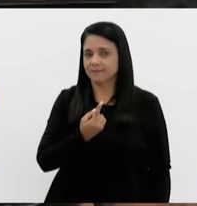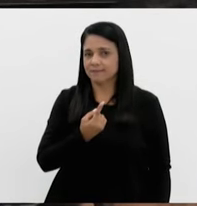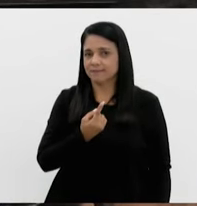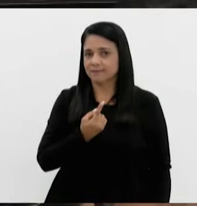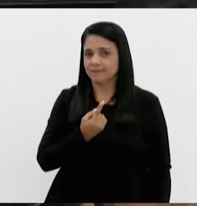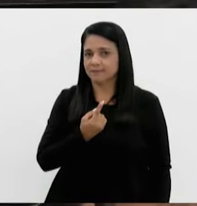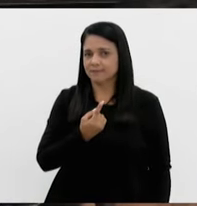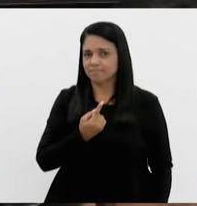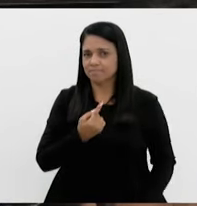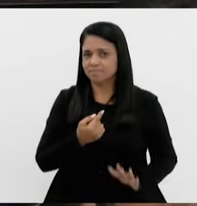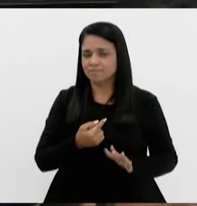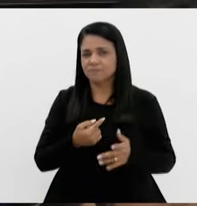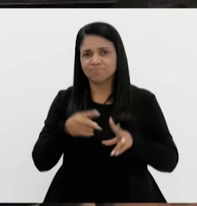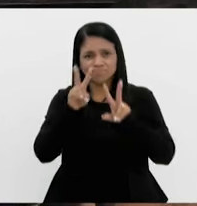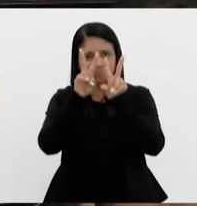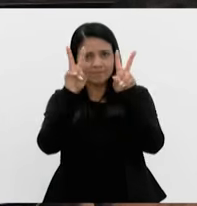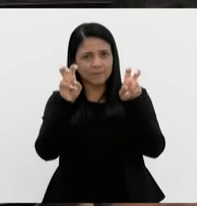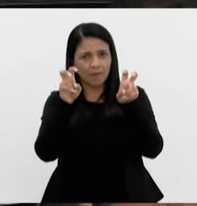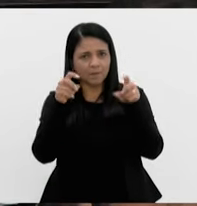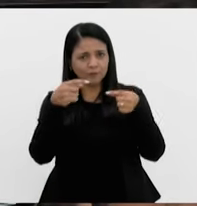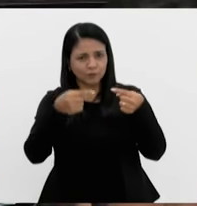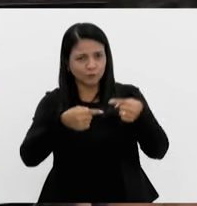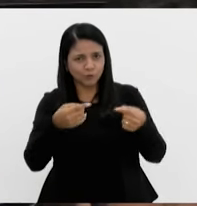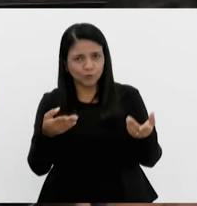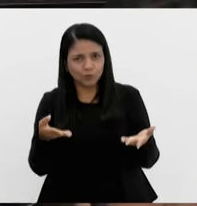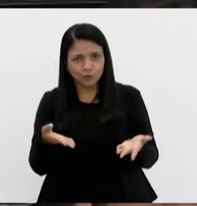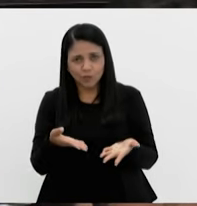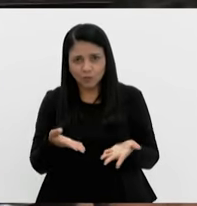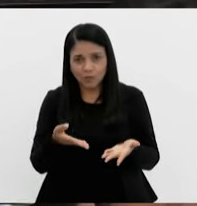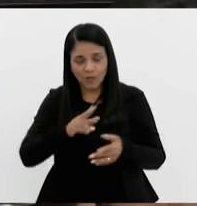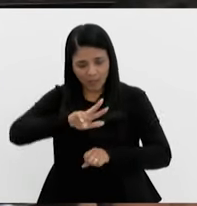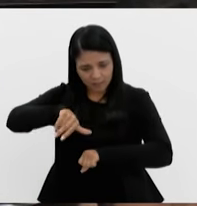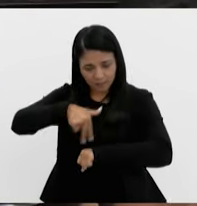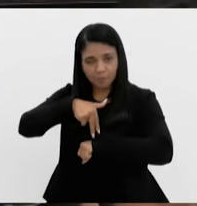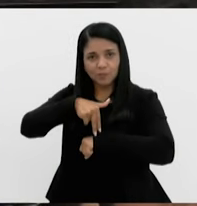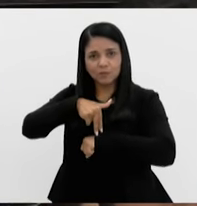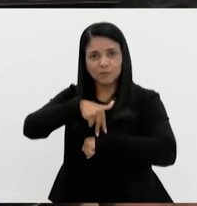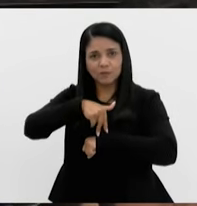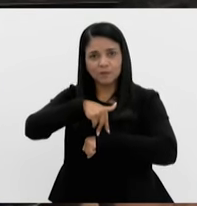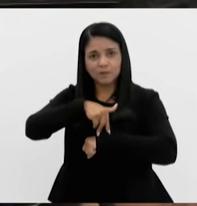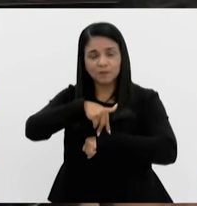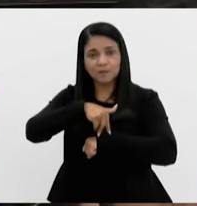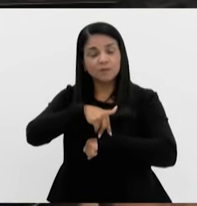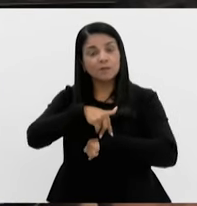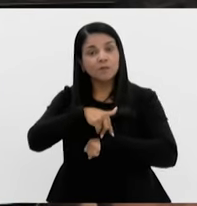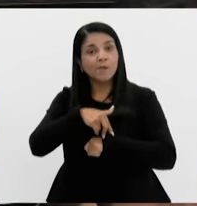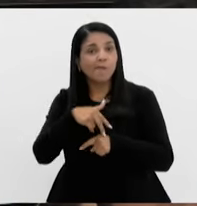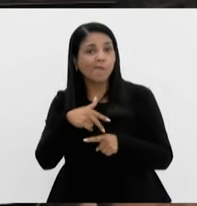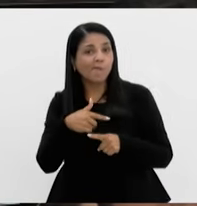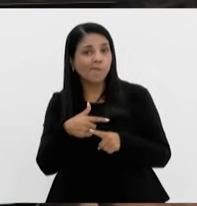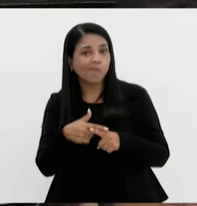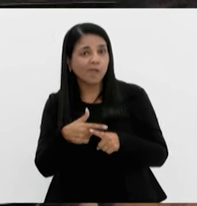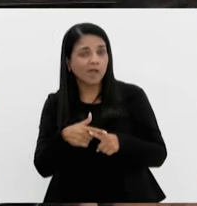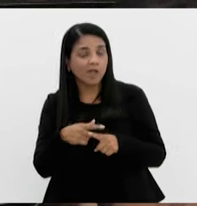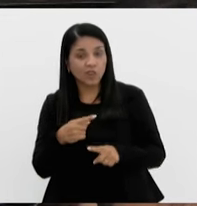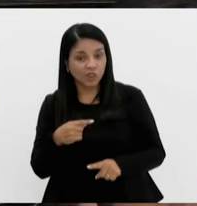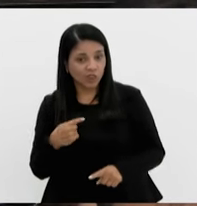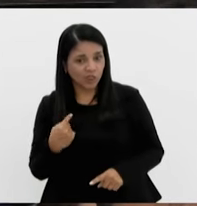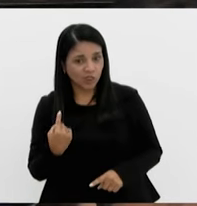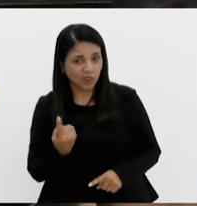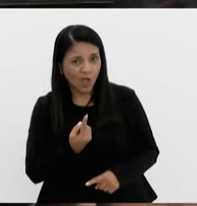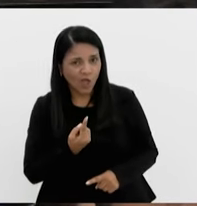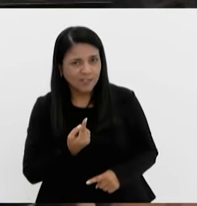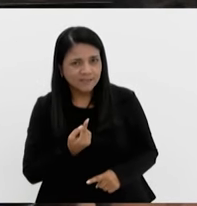aqui trazendo esse tema a essa Tribuna visto que nós não deveríamos estar